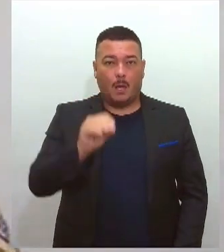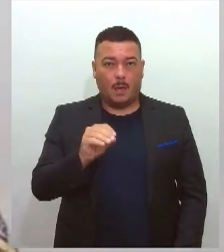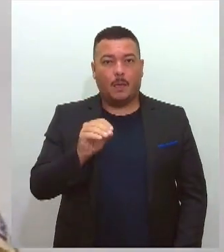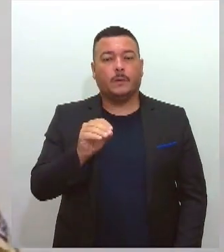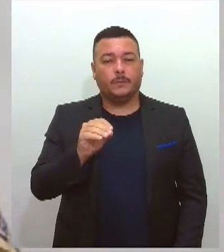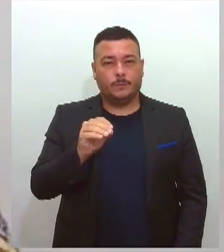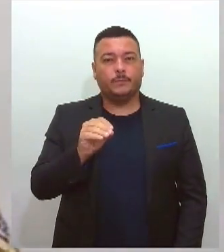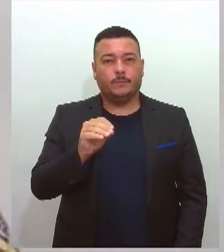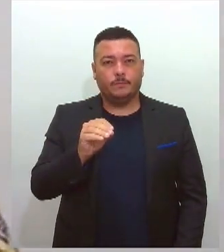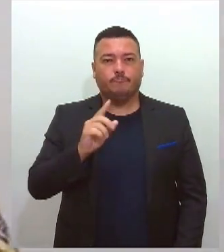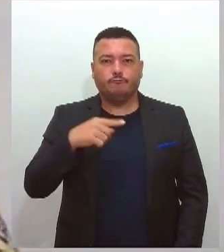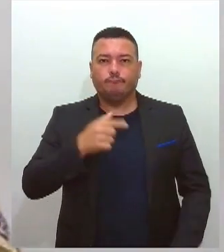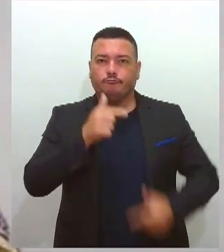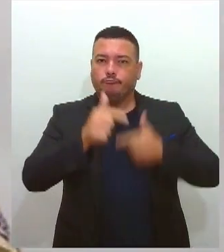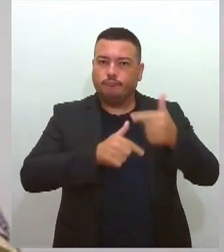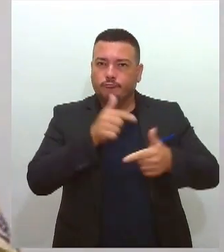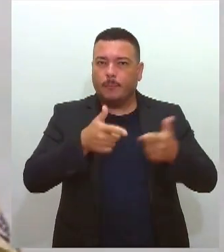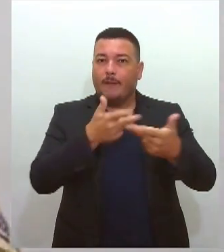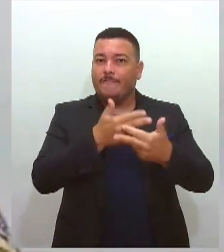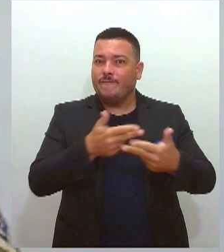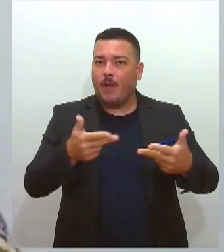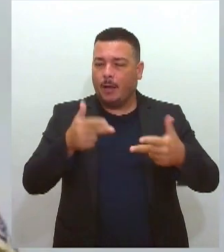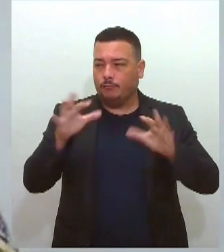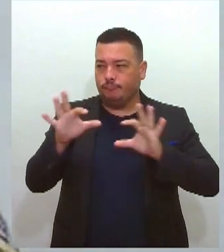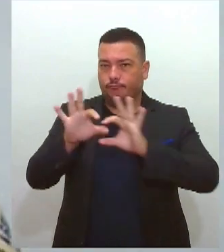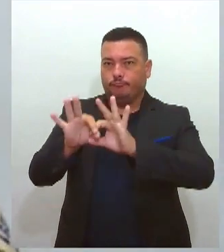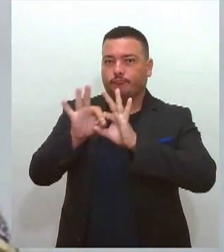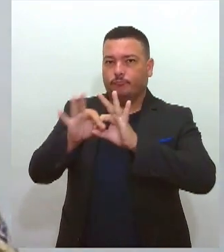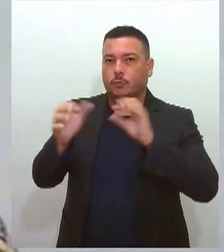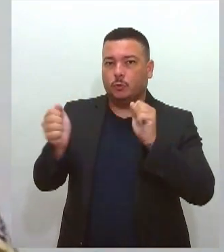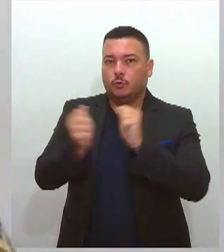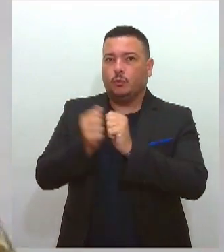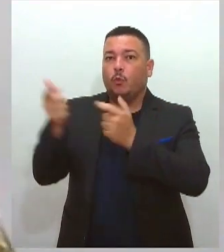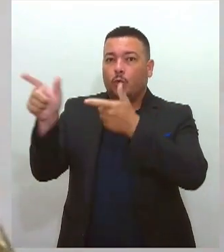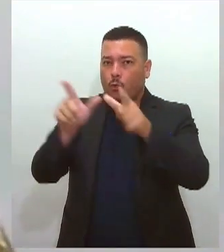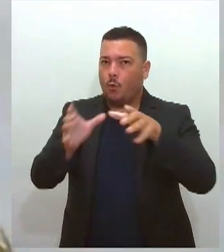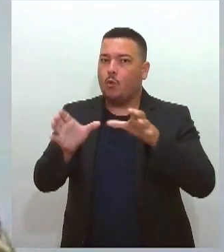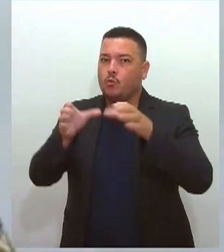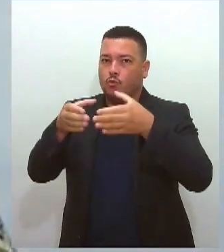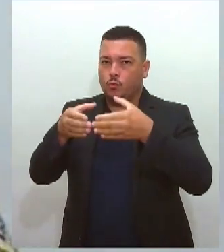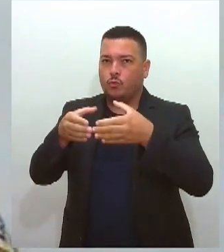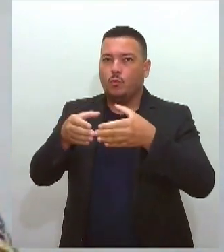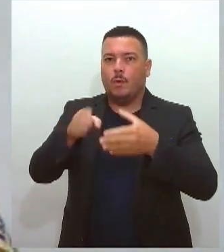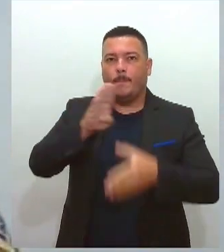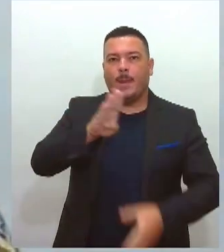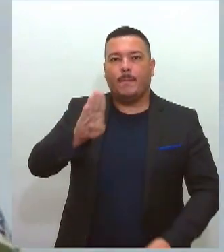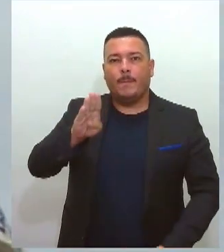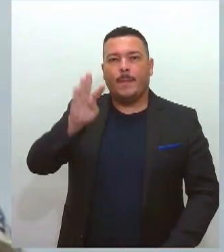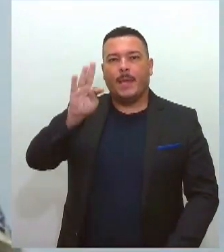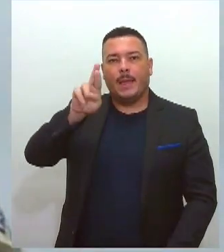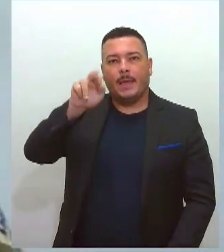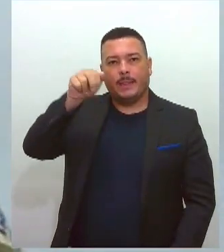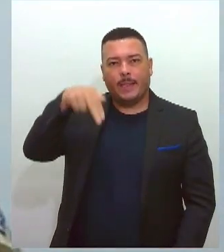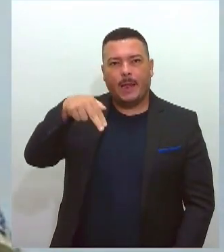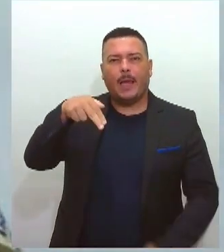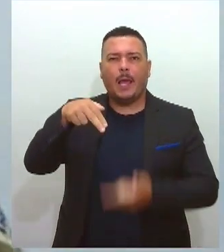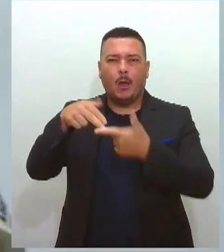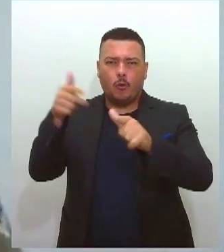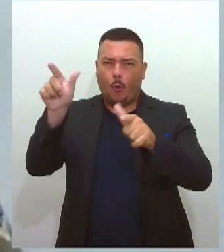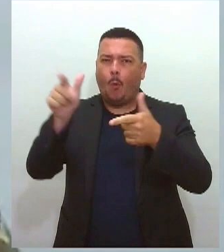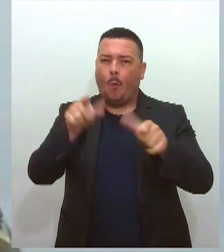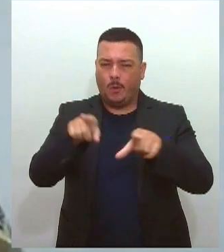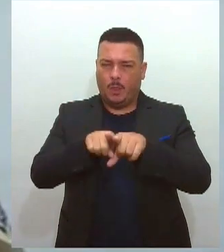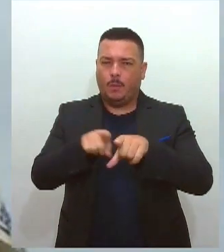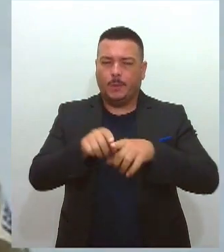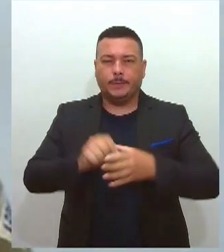várias frentes, a gente trabalha em conjunto com outros órgãos também, como o BPTRAN, BPRV, PRF, e as nossas